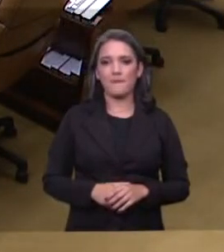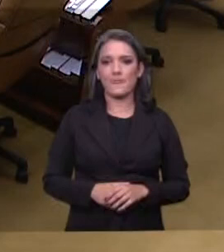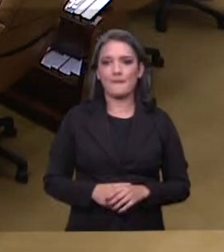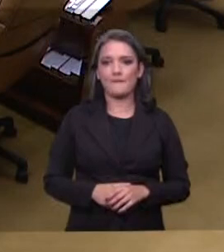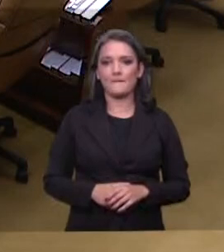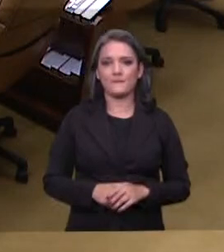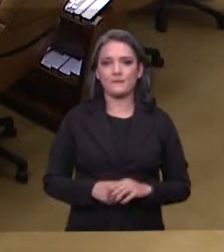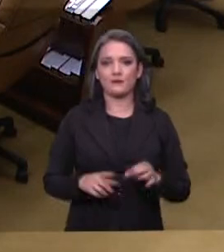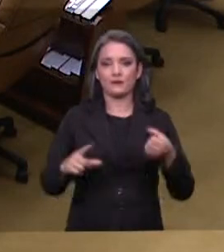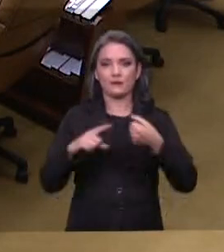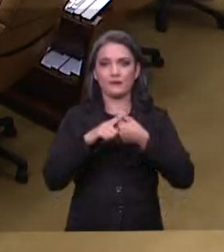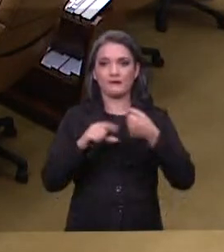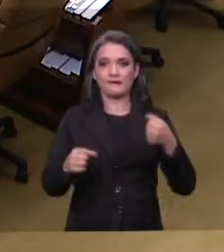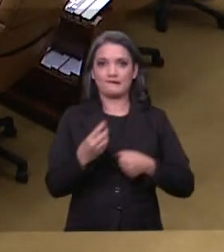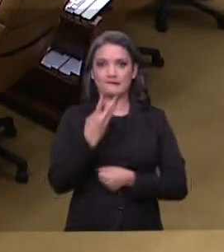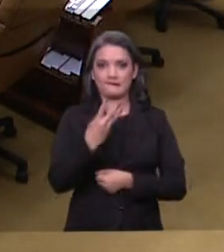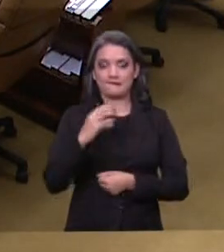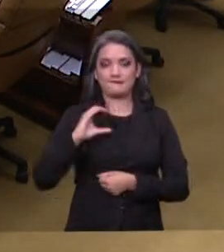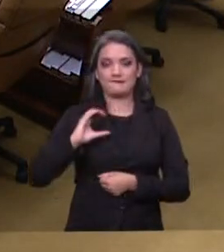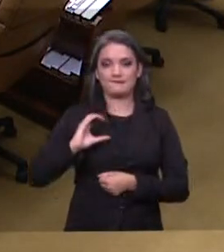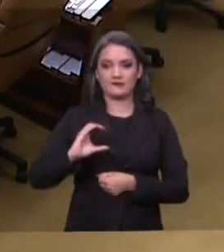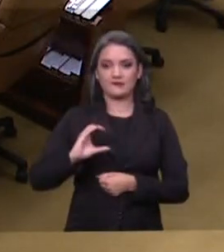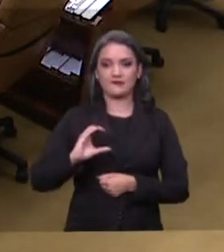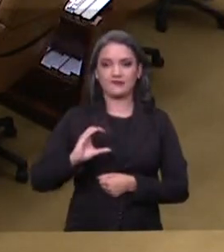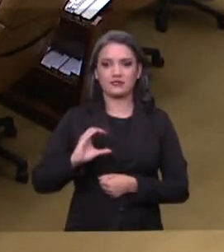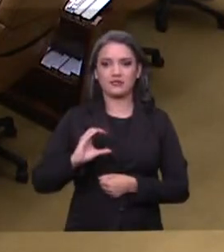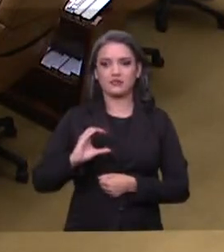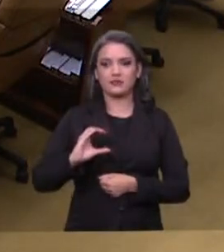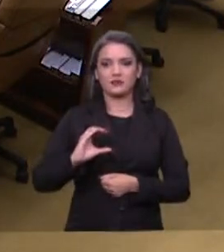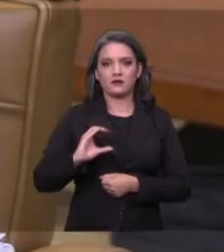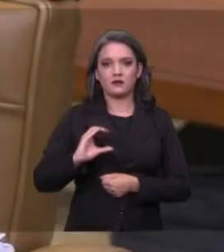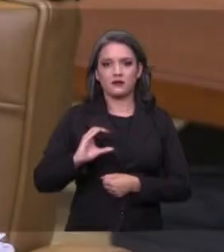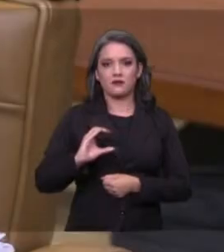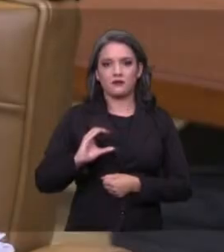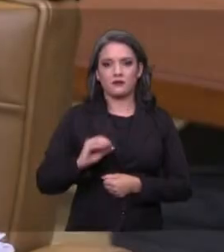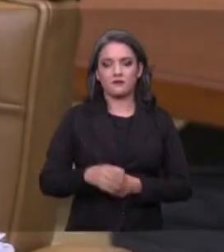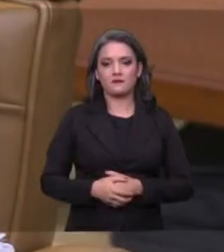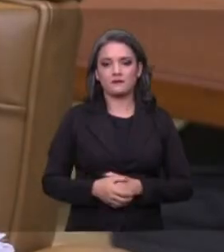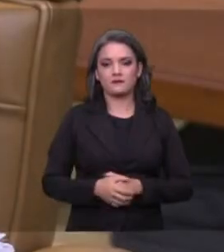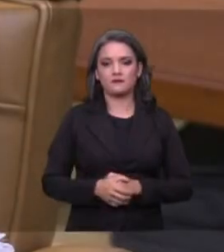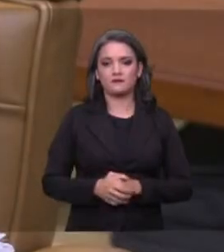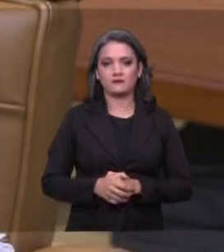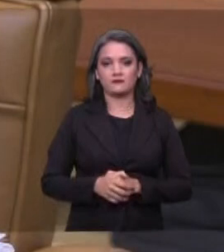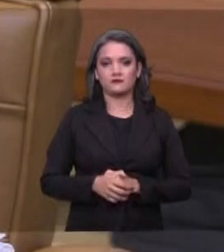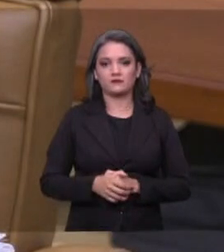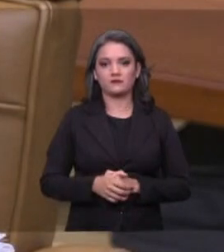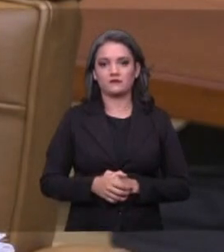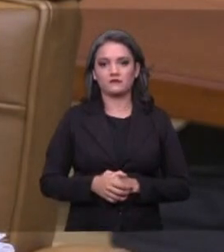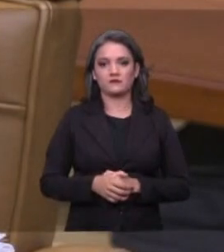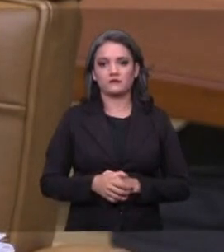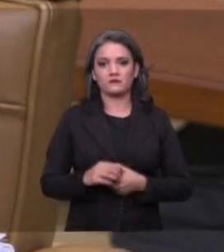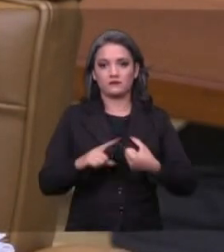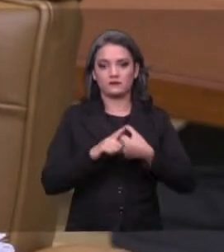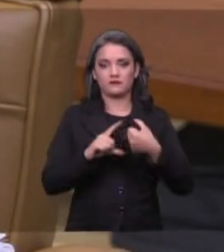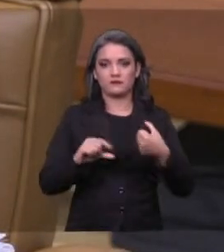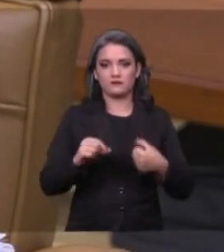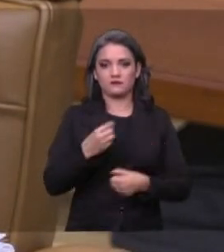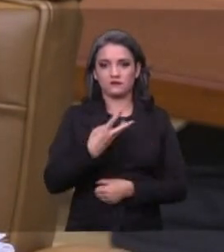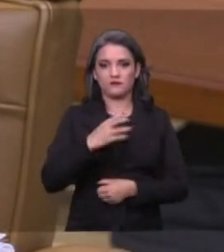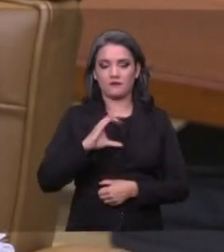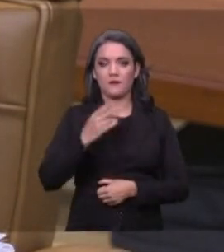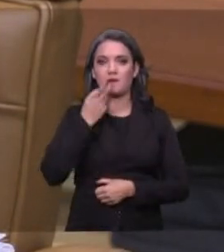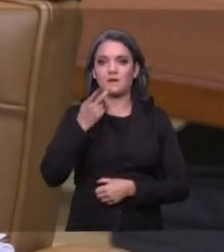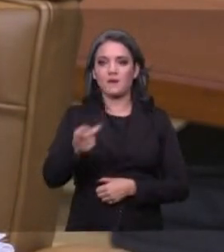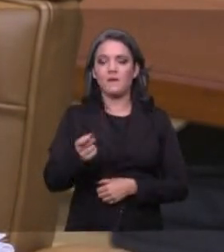No artigo 3C, é a questão da. o artigo 3C diz: a competência do juiz